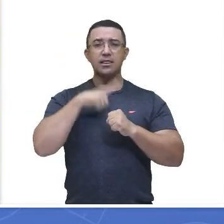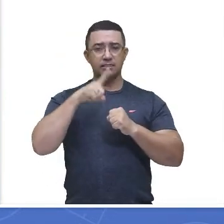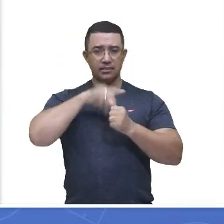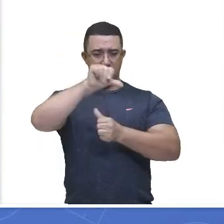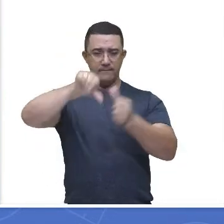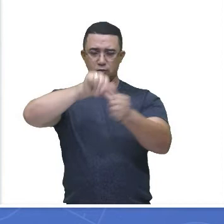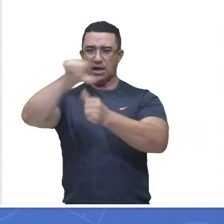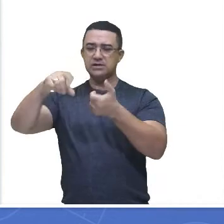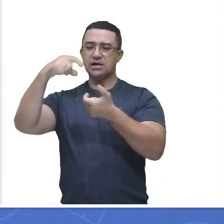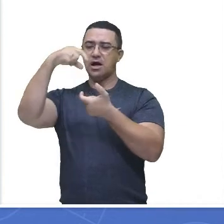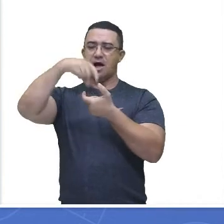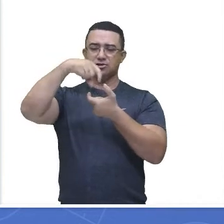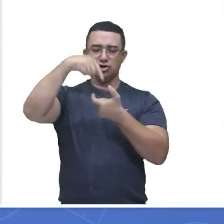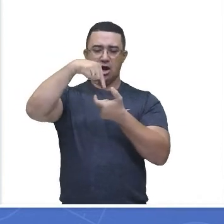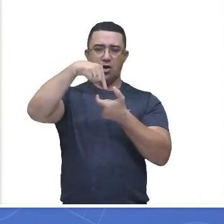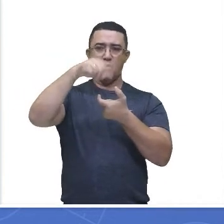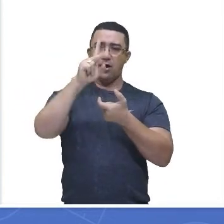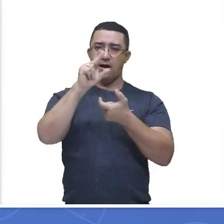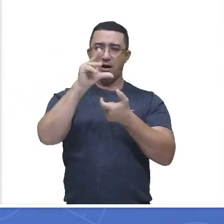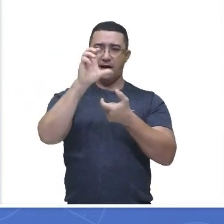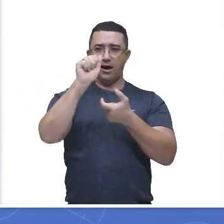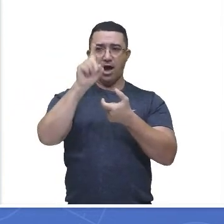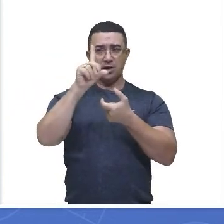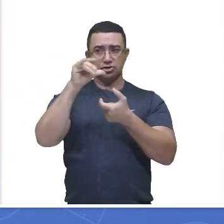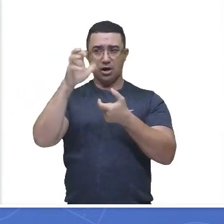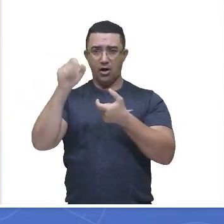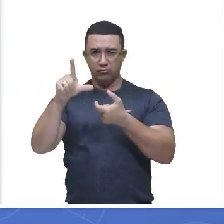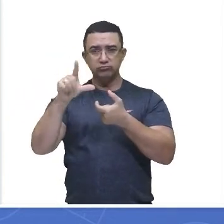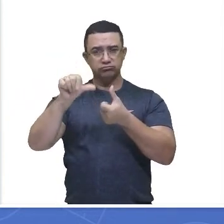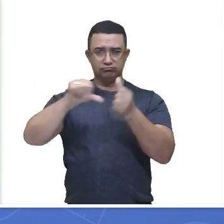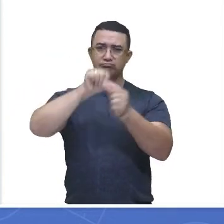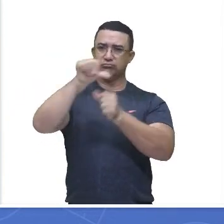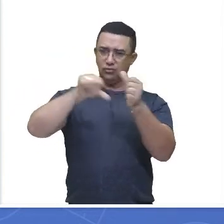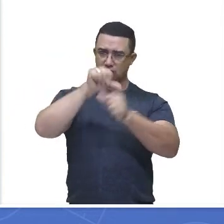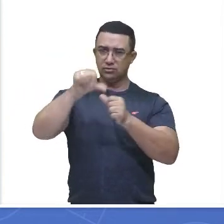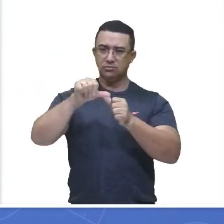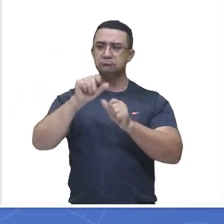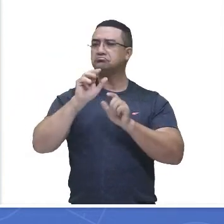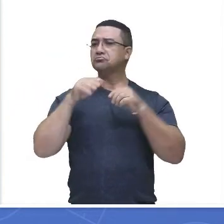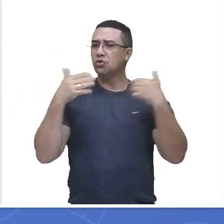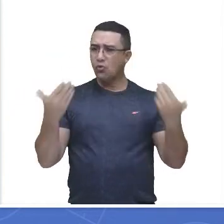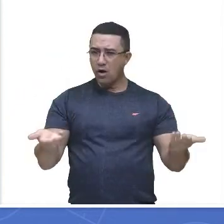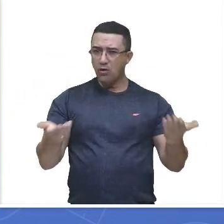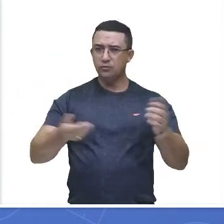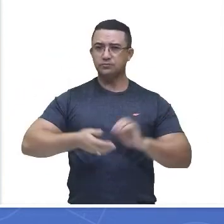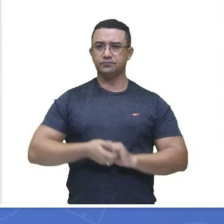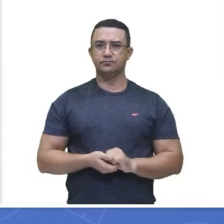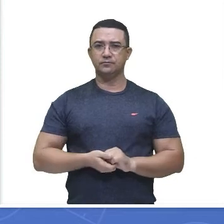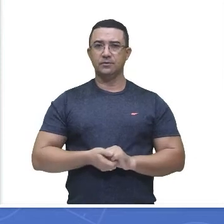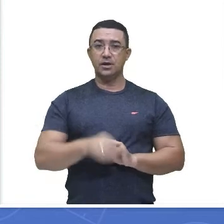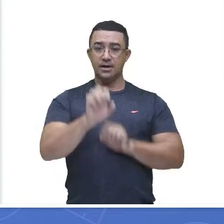seu radical. Ó, qual é a alteração? Esse